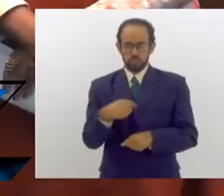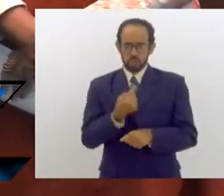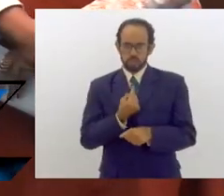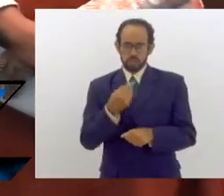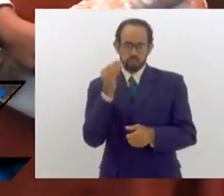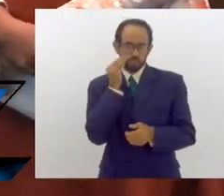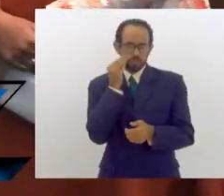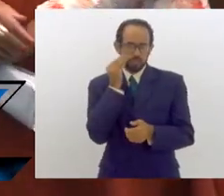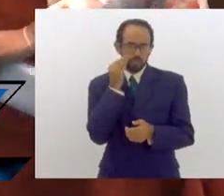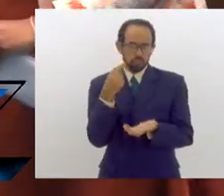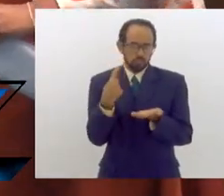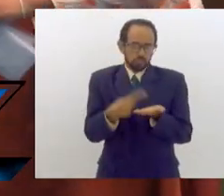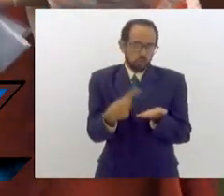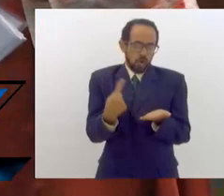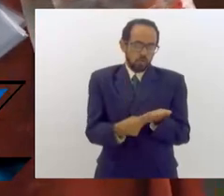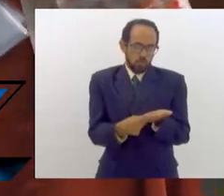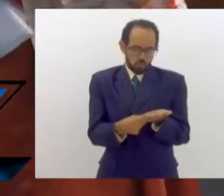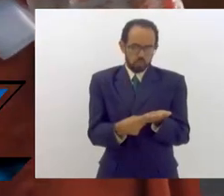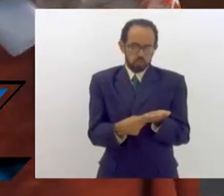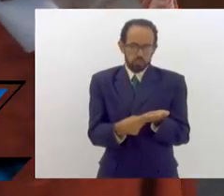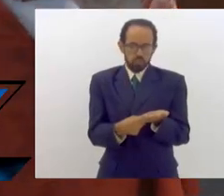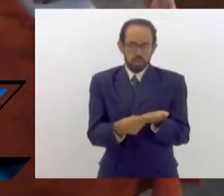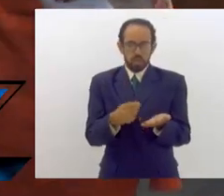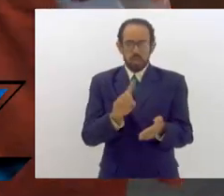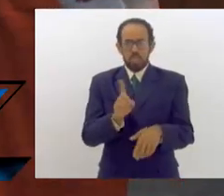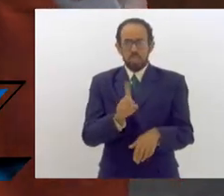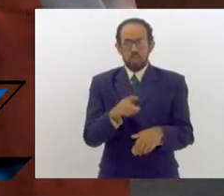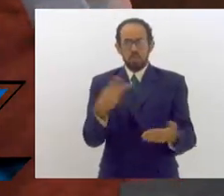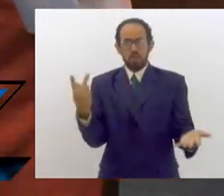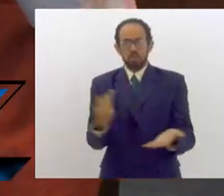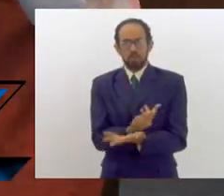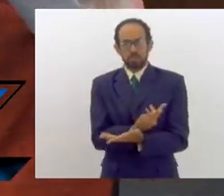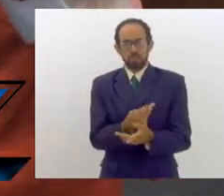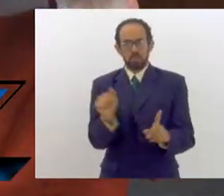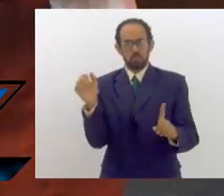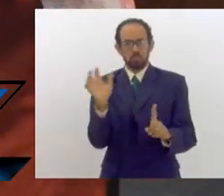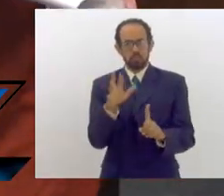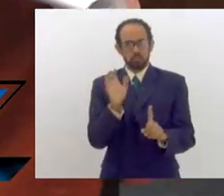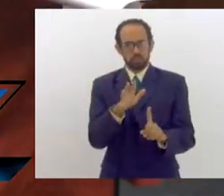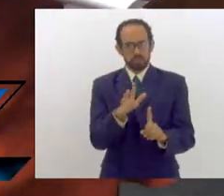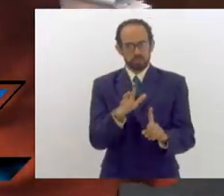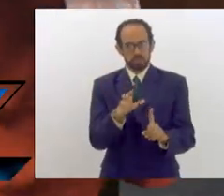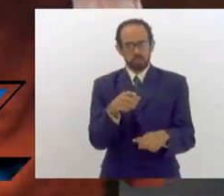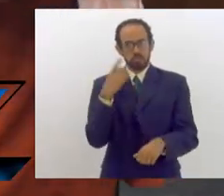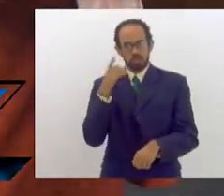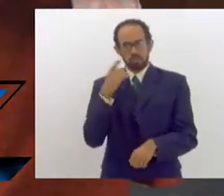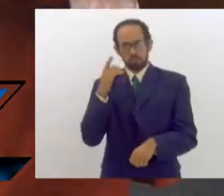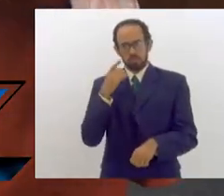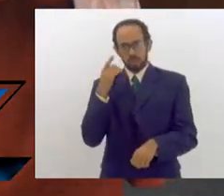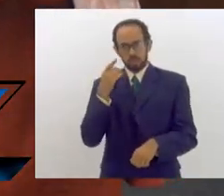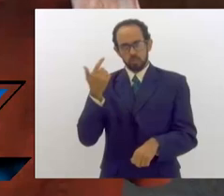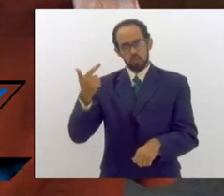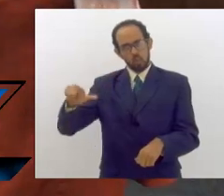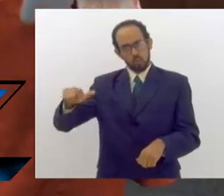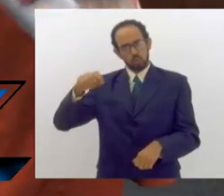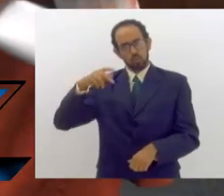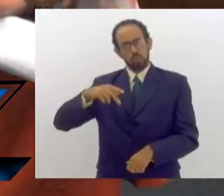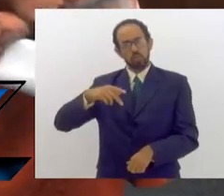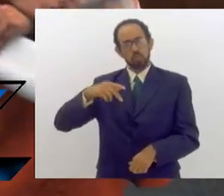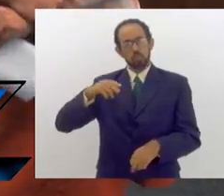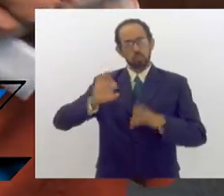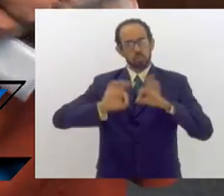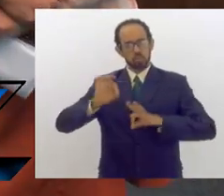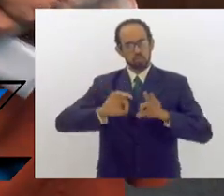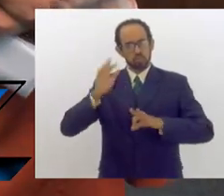de procedimento aqui nessa casa para que não haja interferência de um deputado nos projetos de resolução do outro